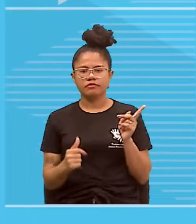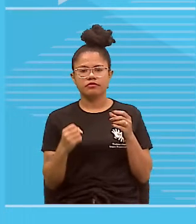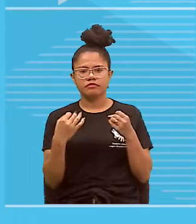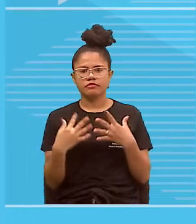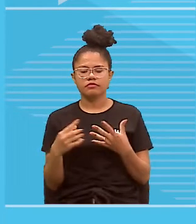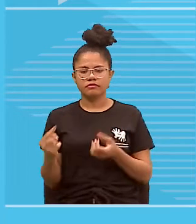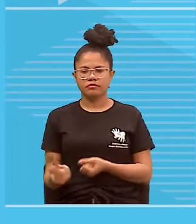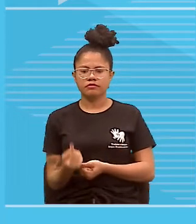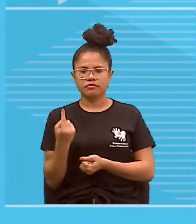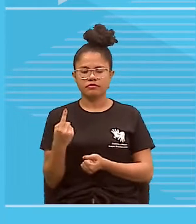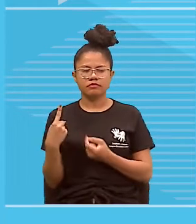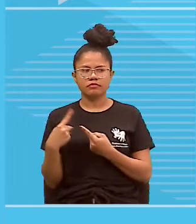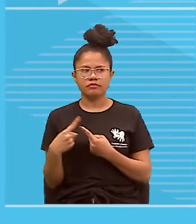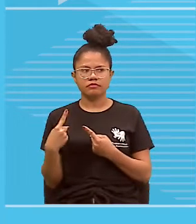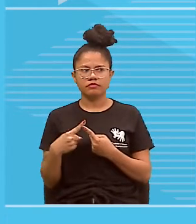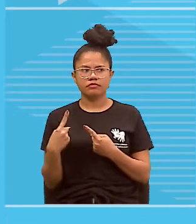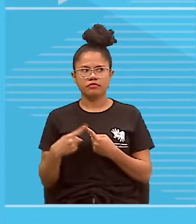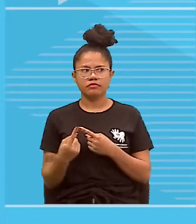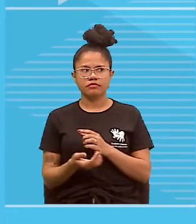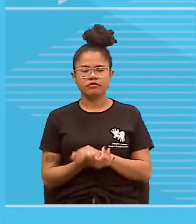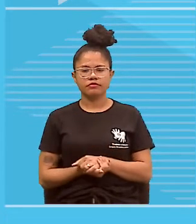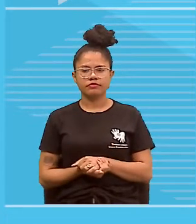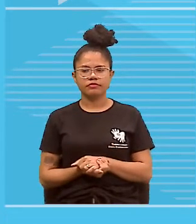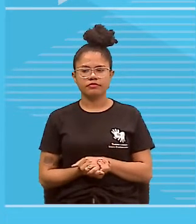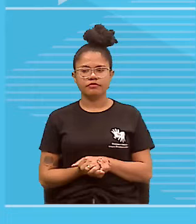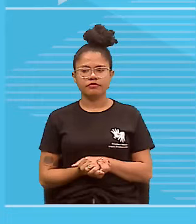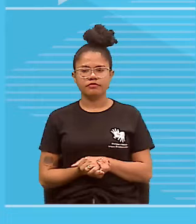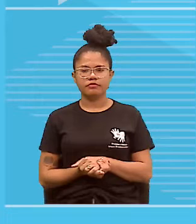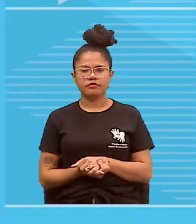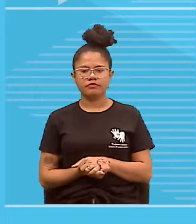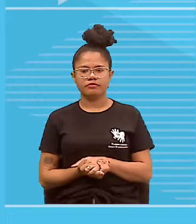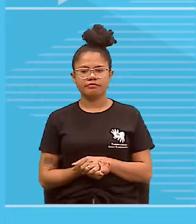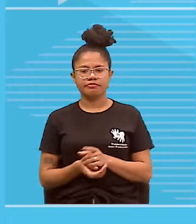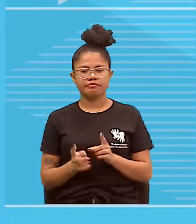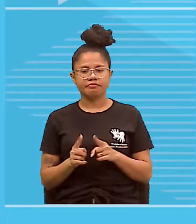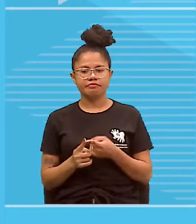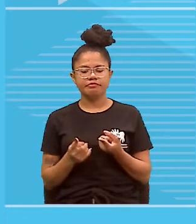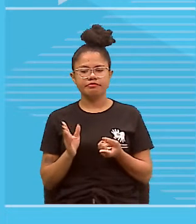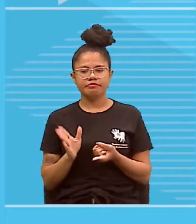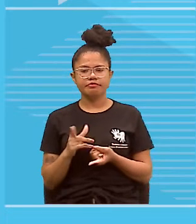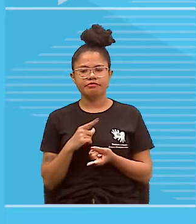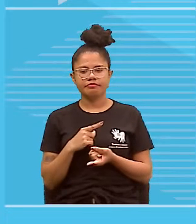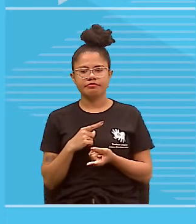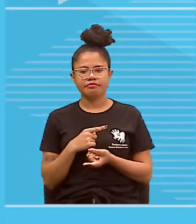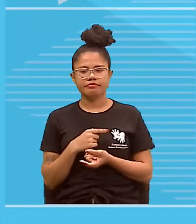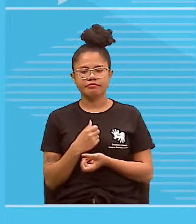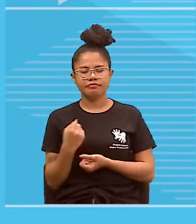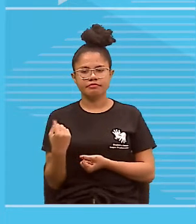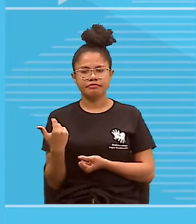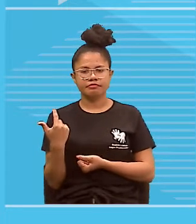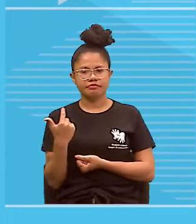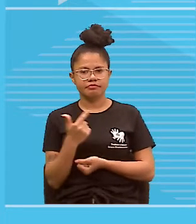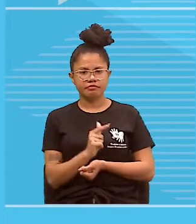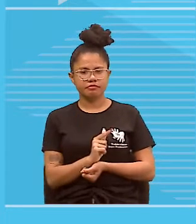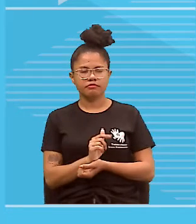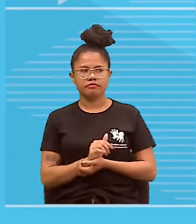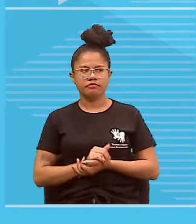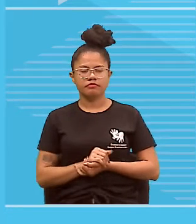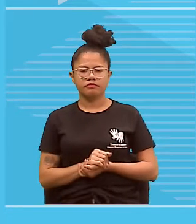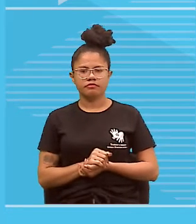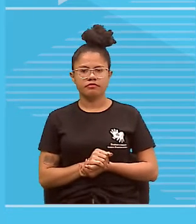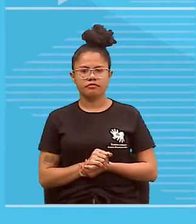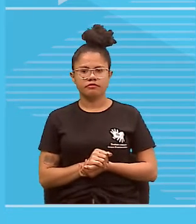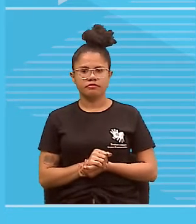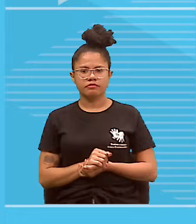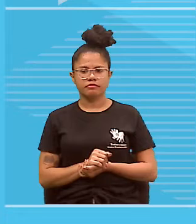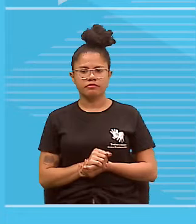única espécie do nosso gênero homo hoje mas já existiram outras espécies a gente vai conhecer também hoje